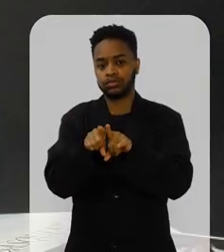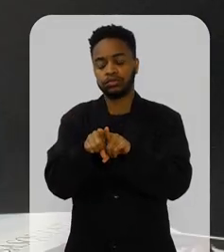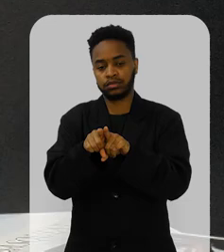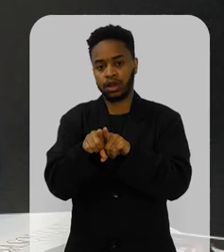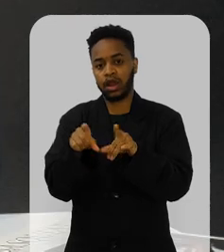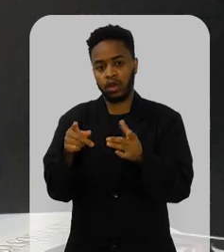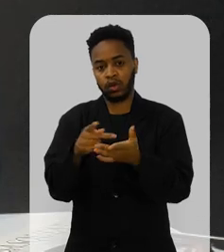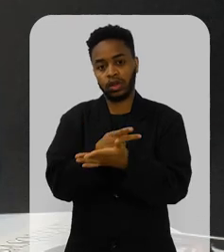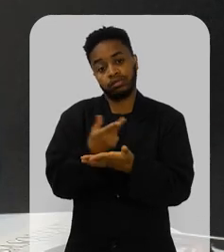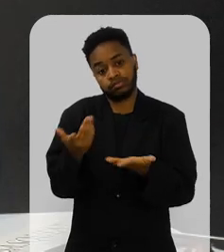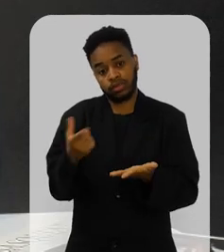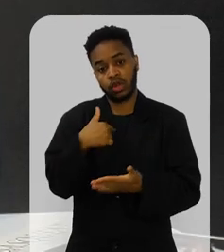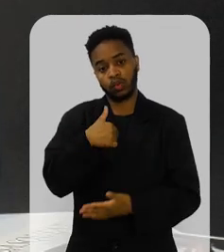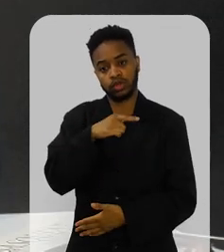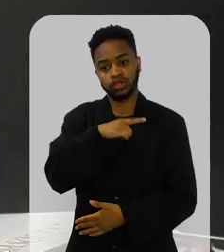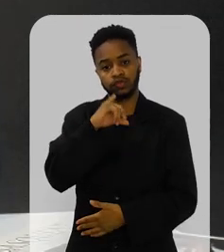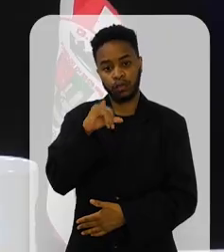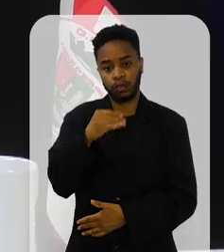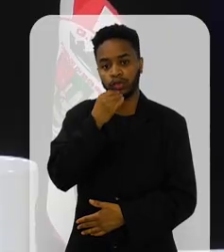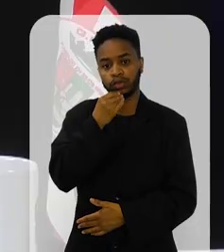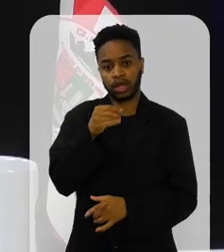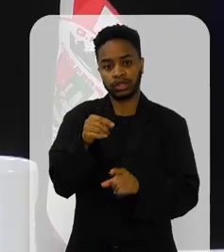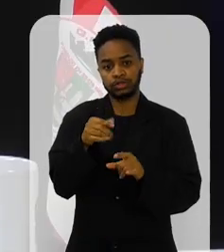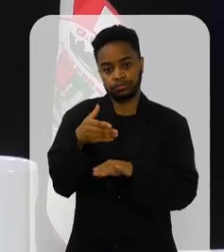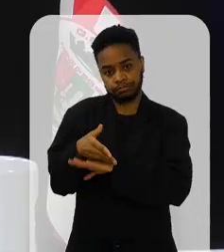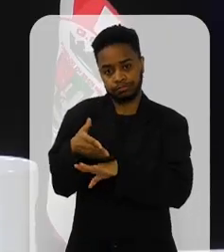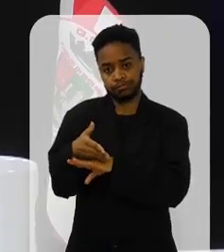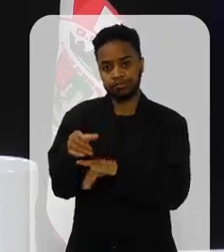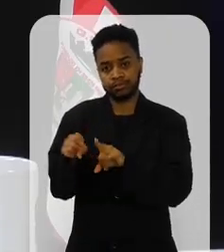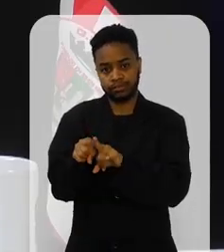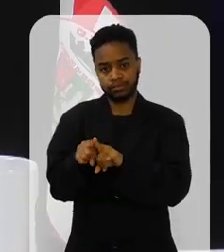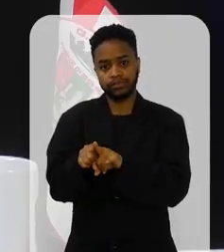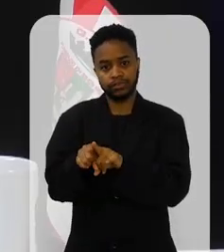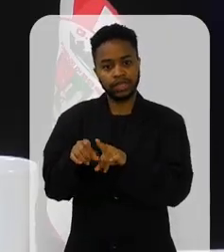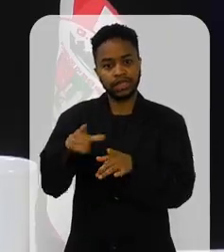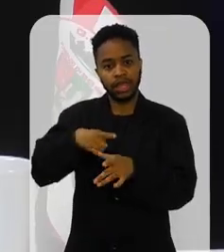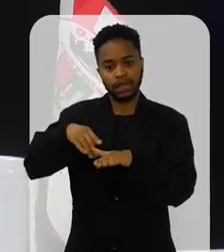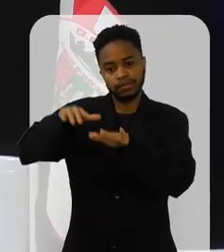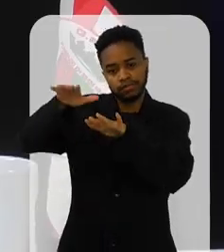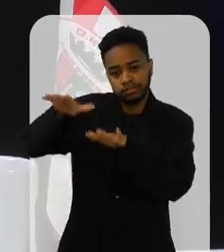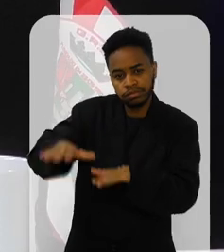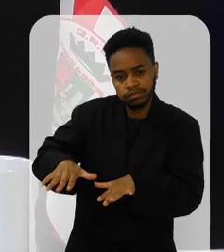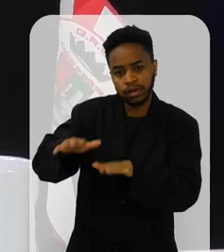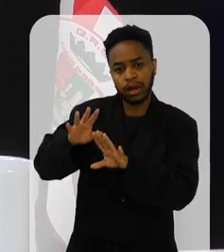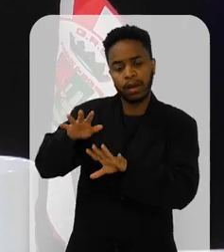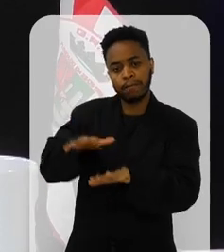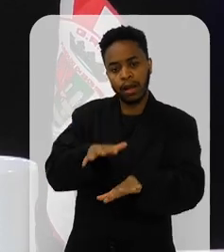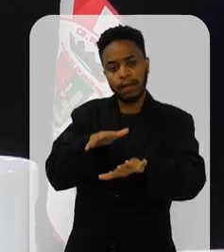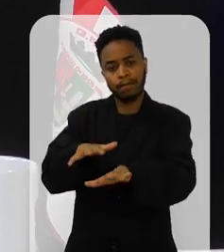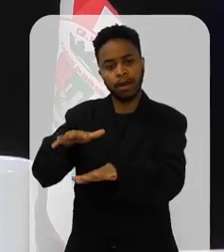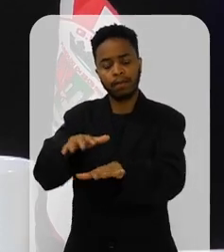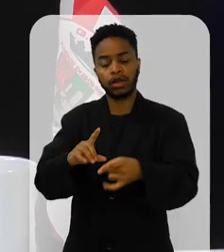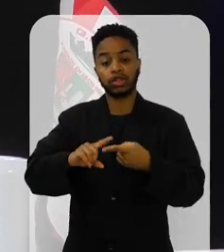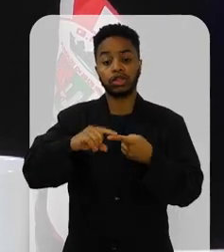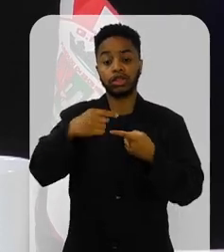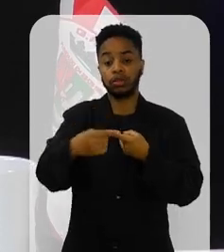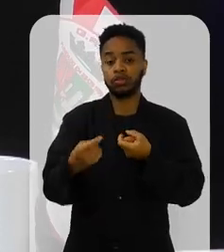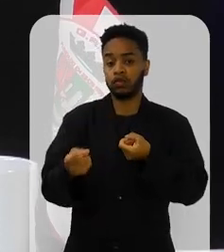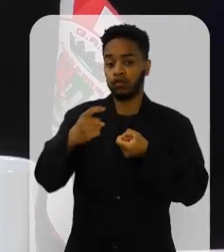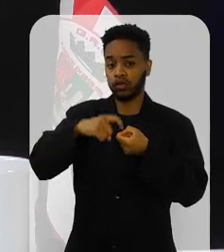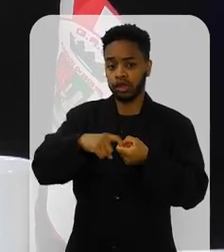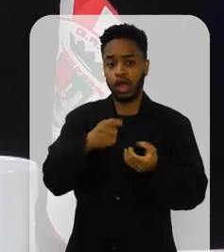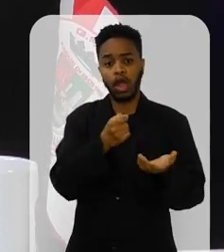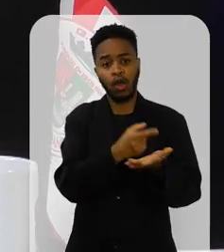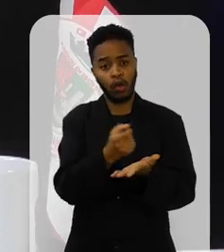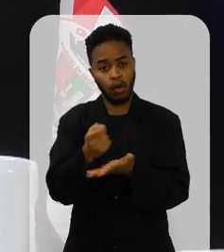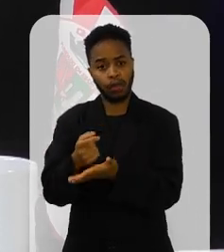sabe disso. É verdade. E eu tive oportunidade, entendeu? Tinha aquele cortejo. E quando voltava, e ele